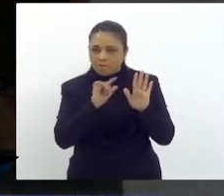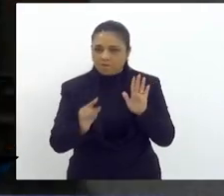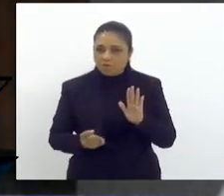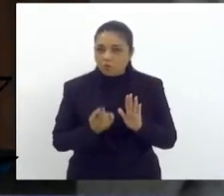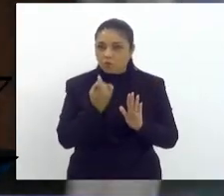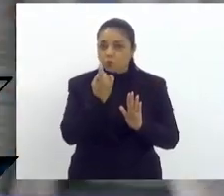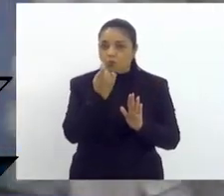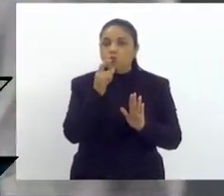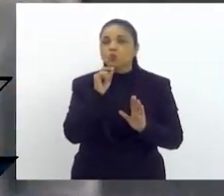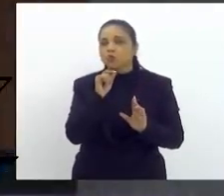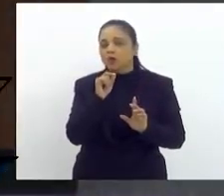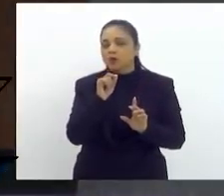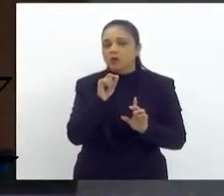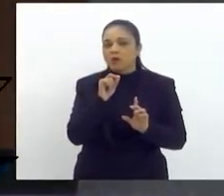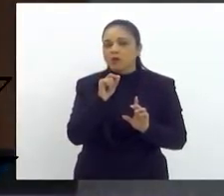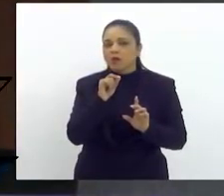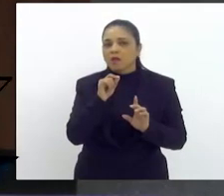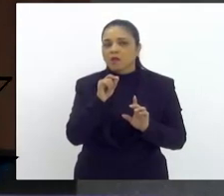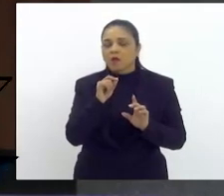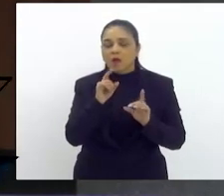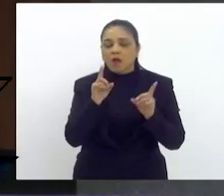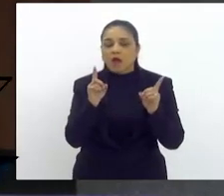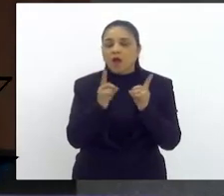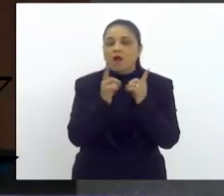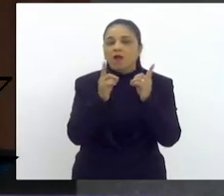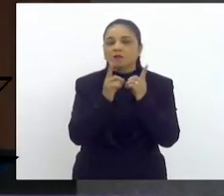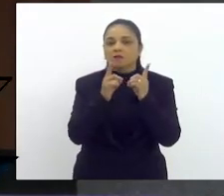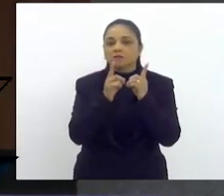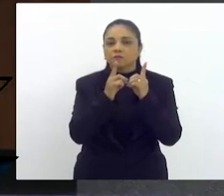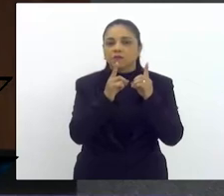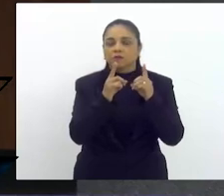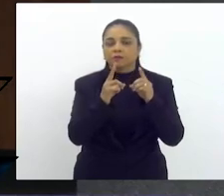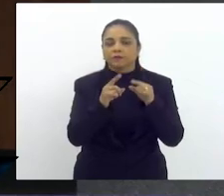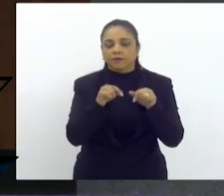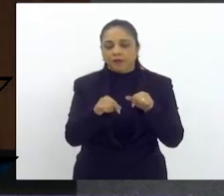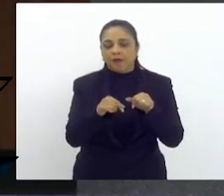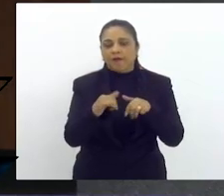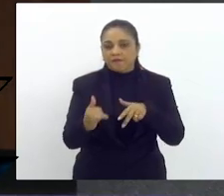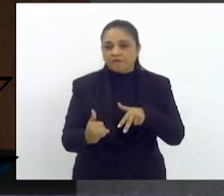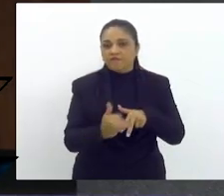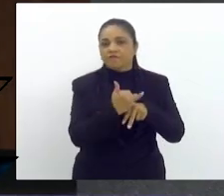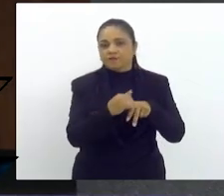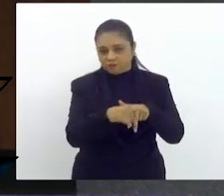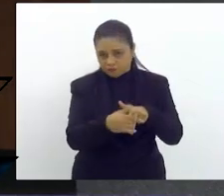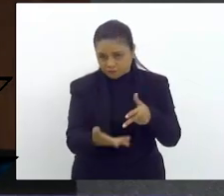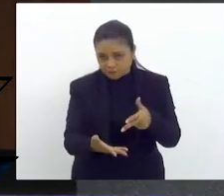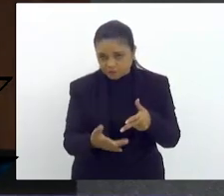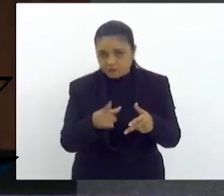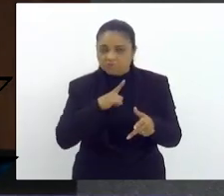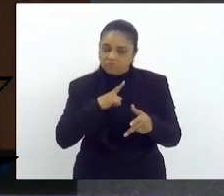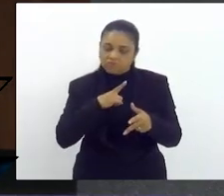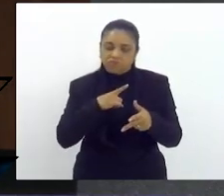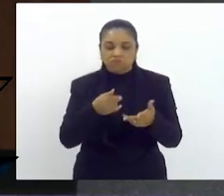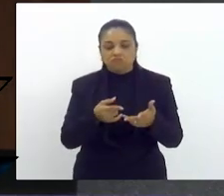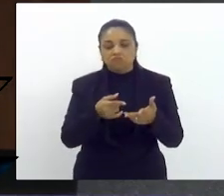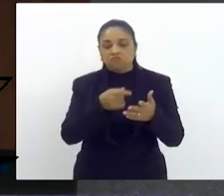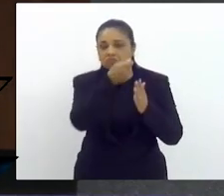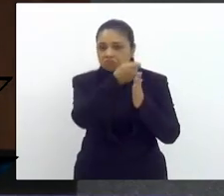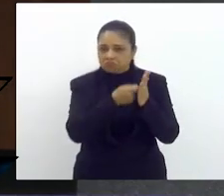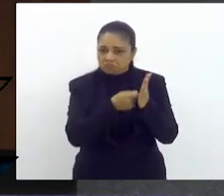falando só de atendimento às vítimas sem dizer o destino das vítimas que na redação original